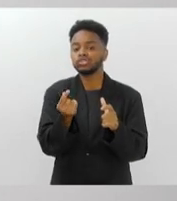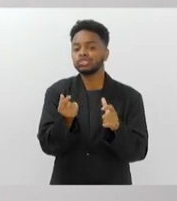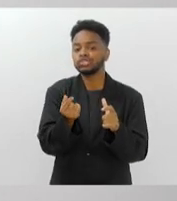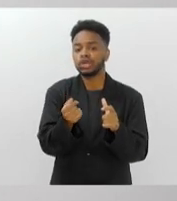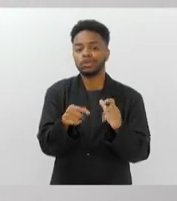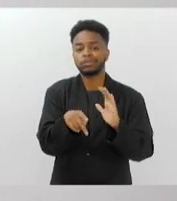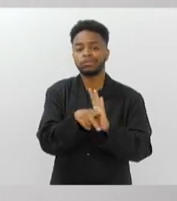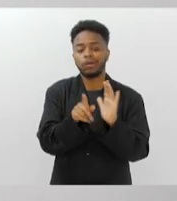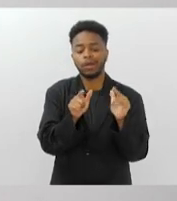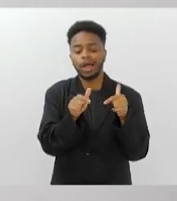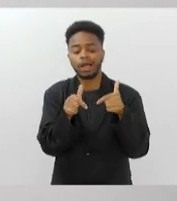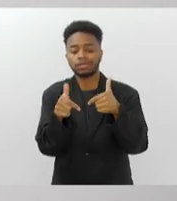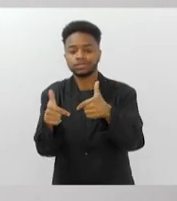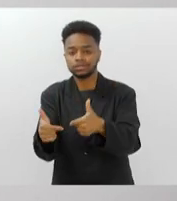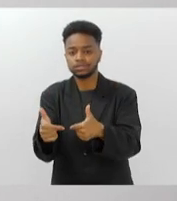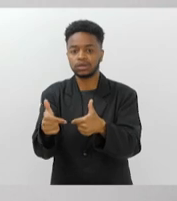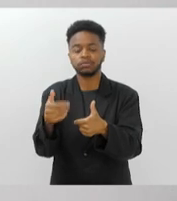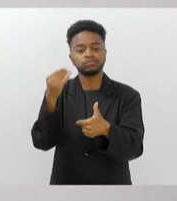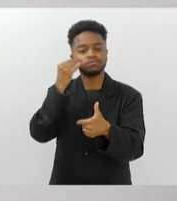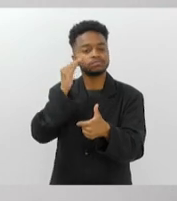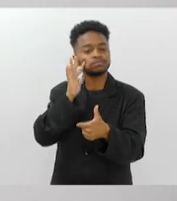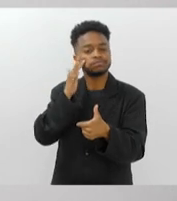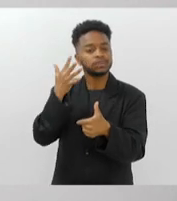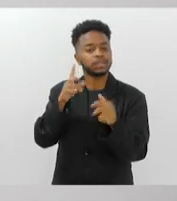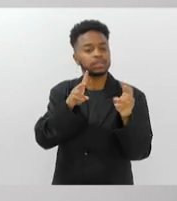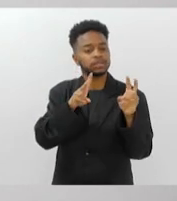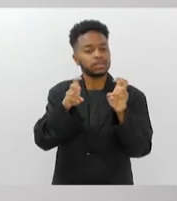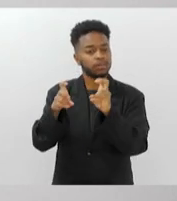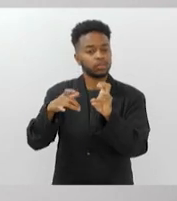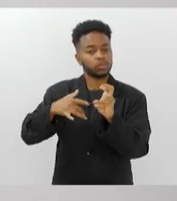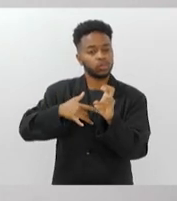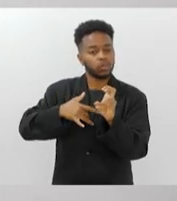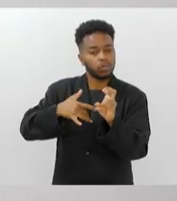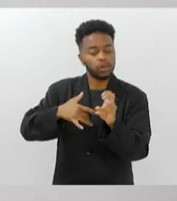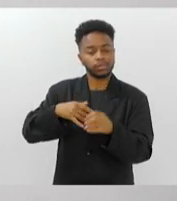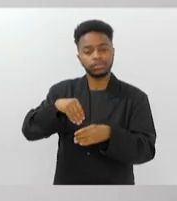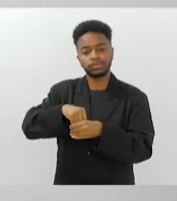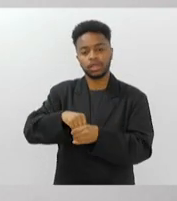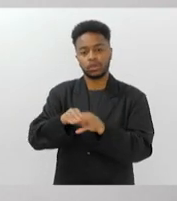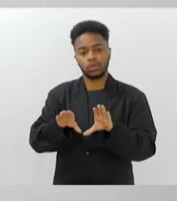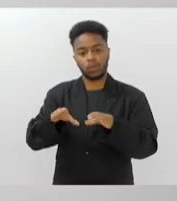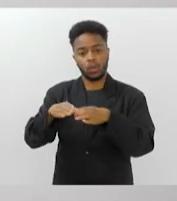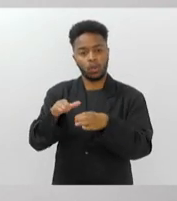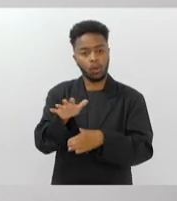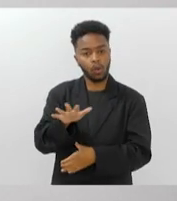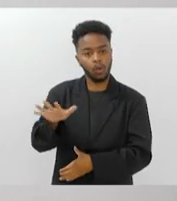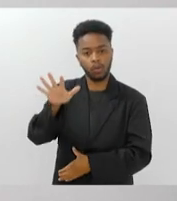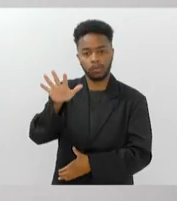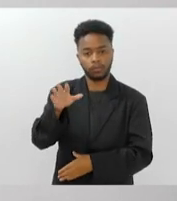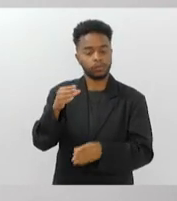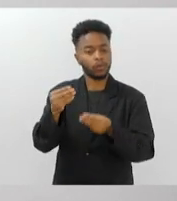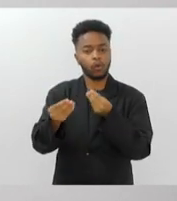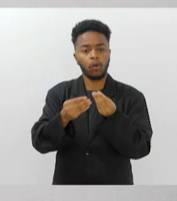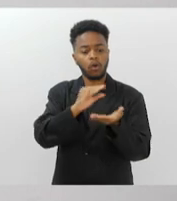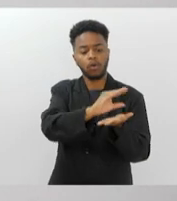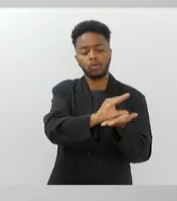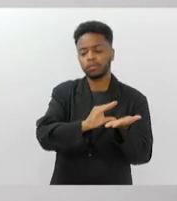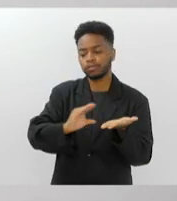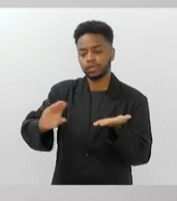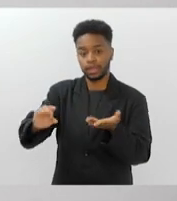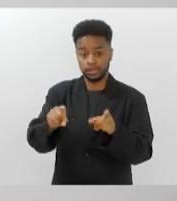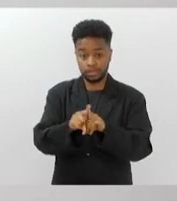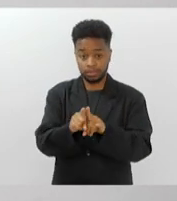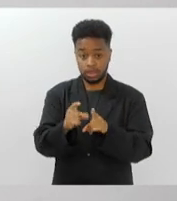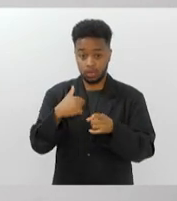para a tuberculose dentro das Comunidades os repasses financeiro e aqui eu gostaria de colocar